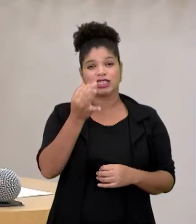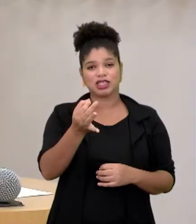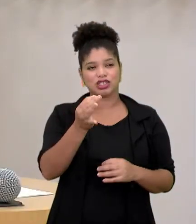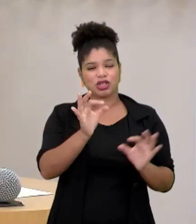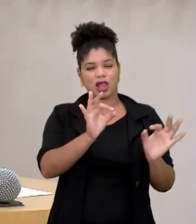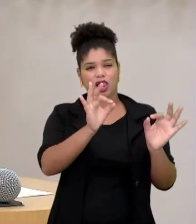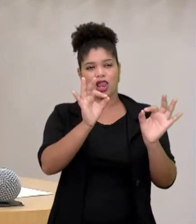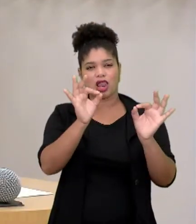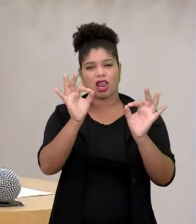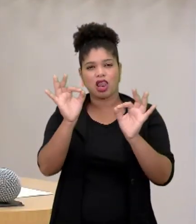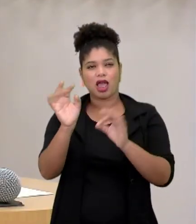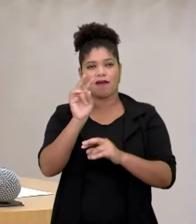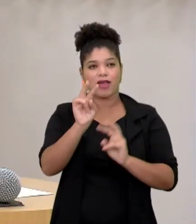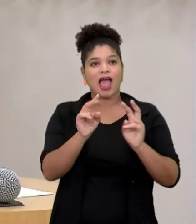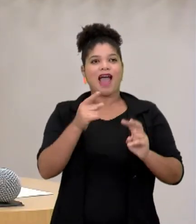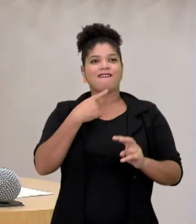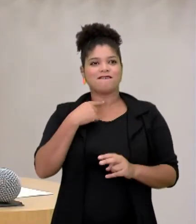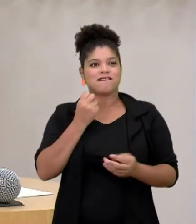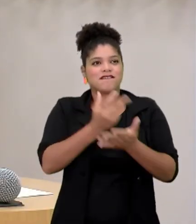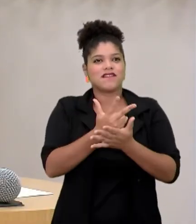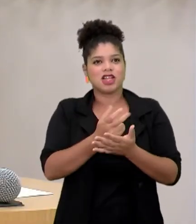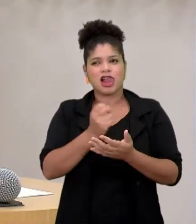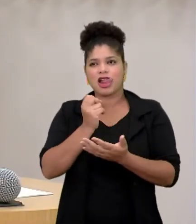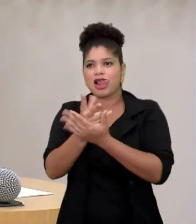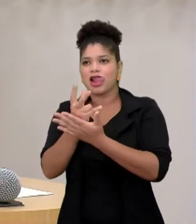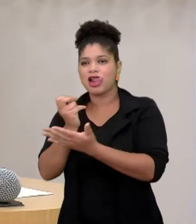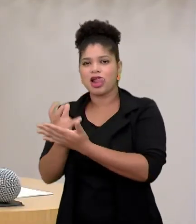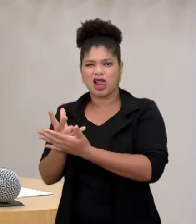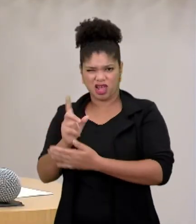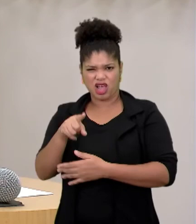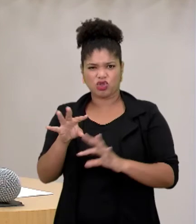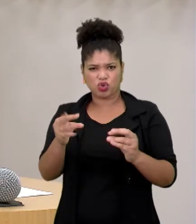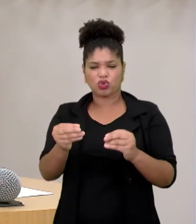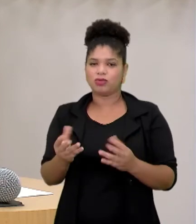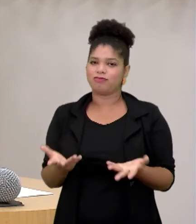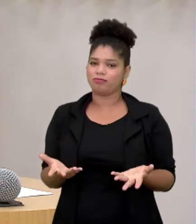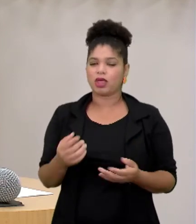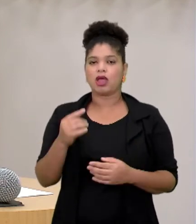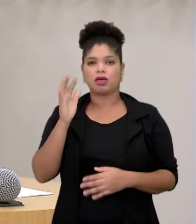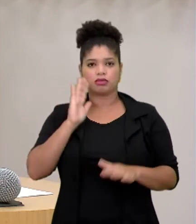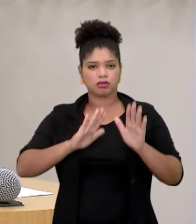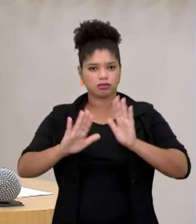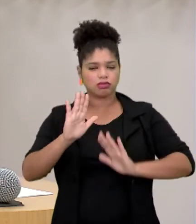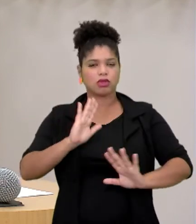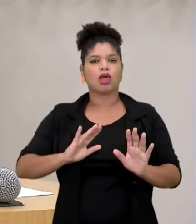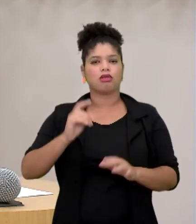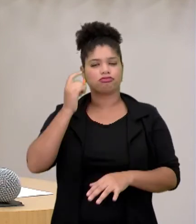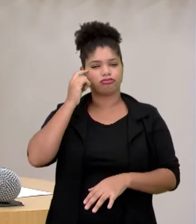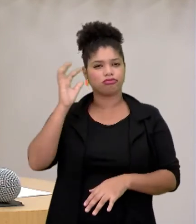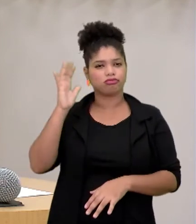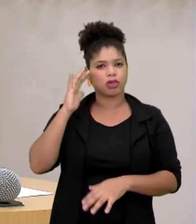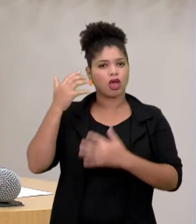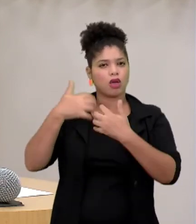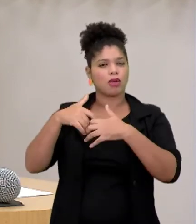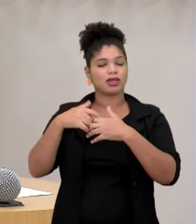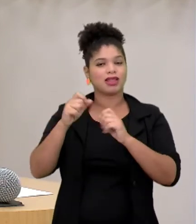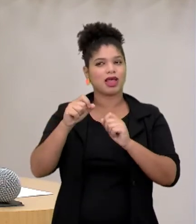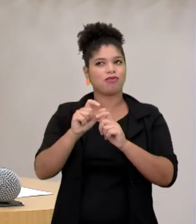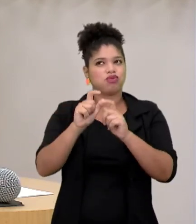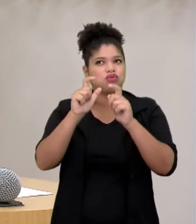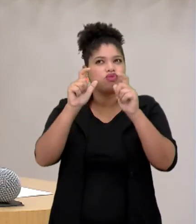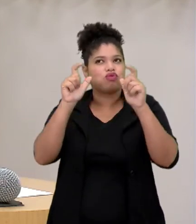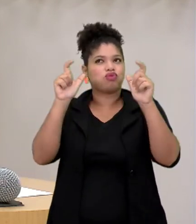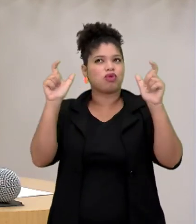comprar, eu acho que eh nesse aprofundamento essa questão do consumo e produção responsável vai dar uma ampliada na nossa